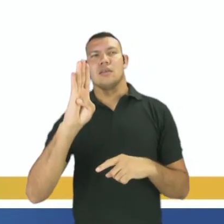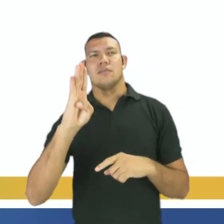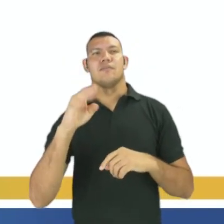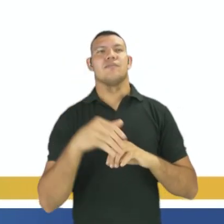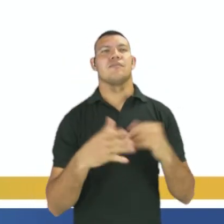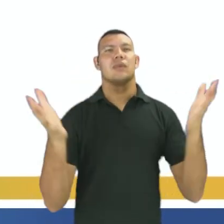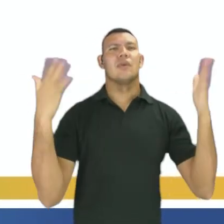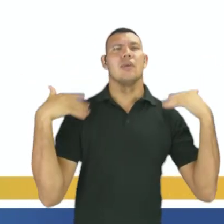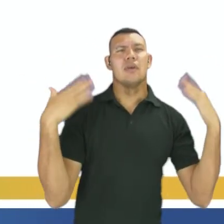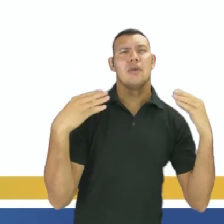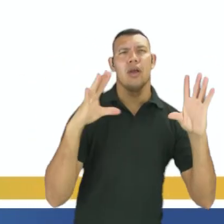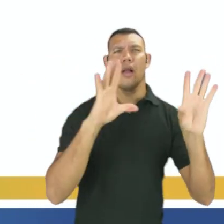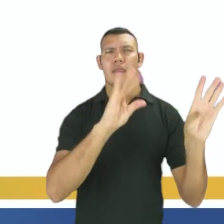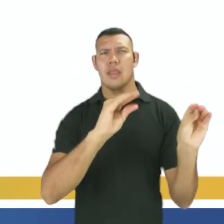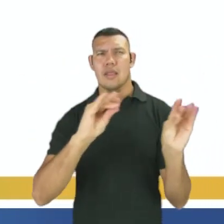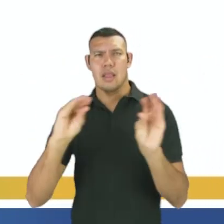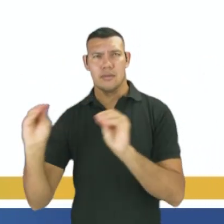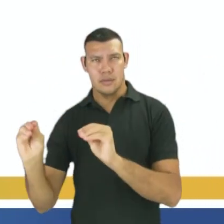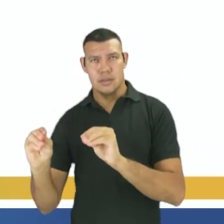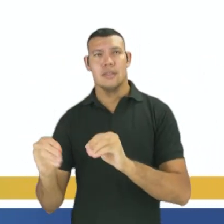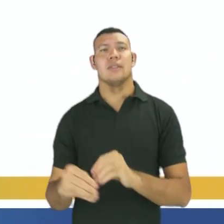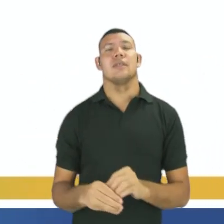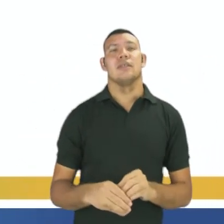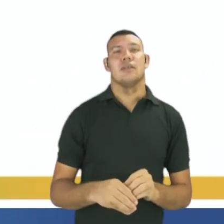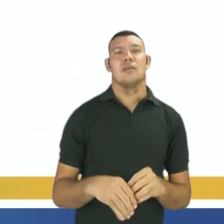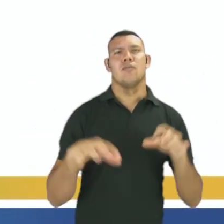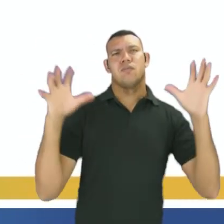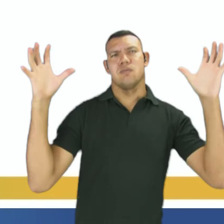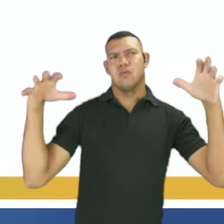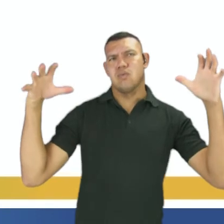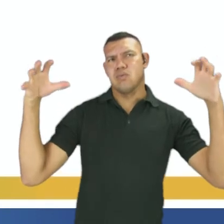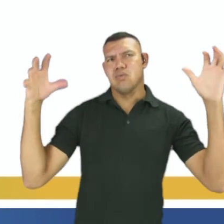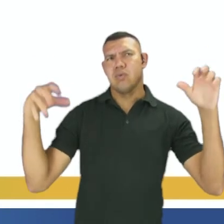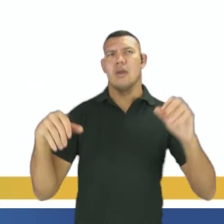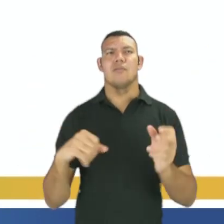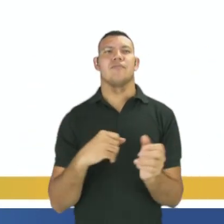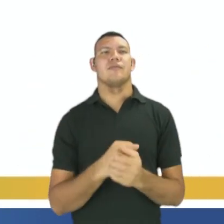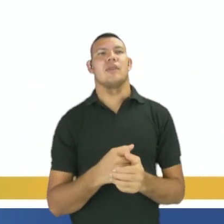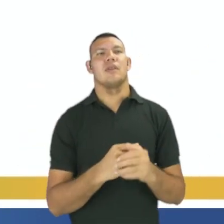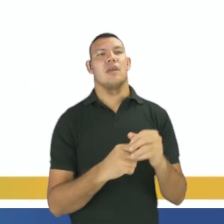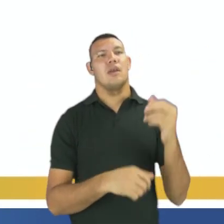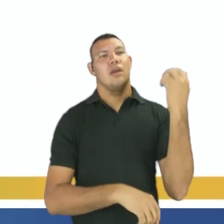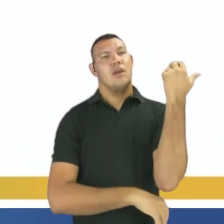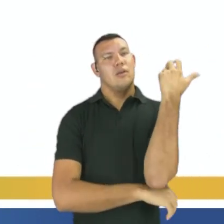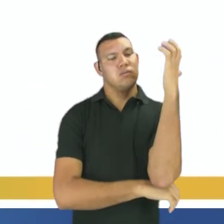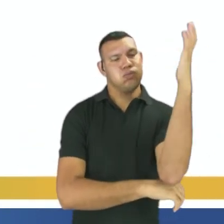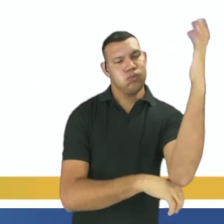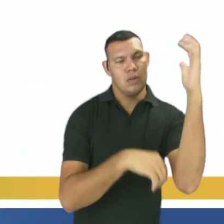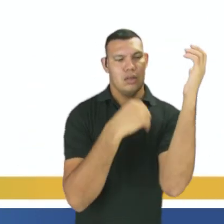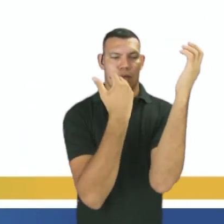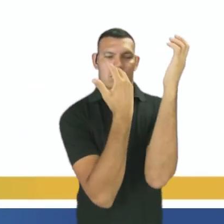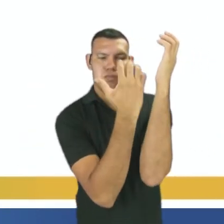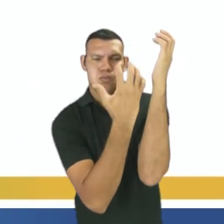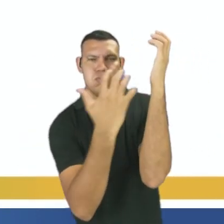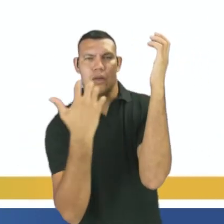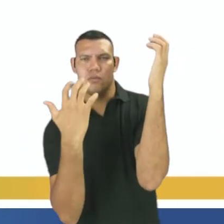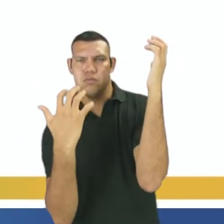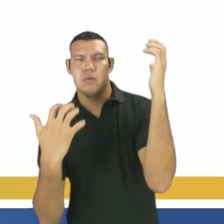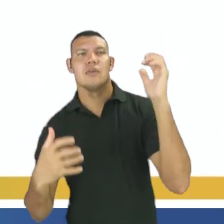elevada precipitação e vegetação gramínea clima quente e um deles é levado a participação vegetação arbórea